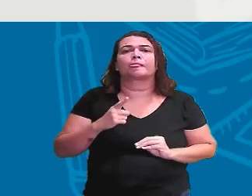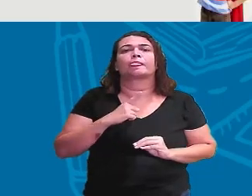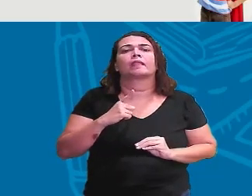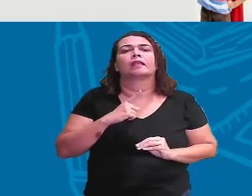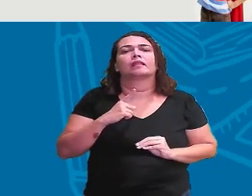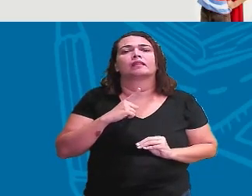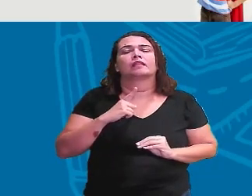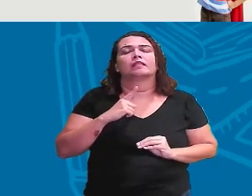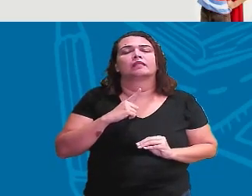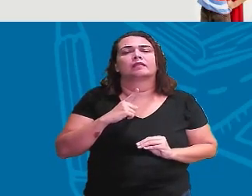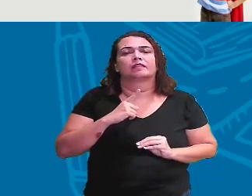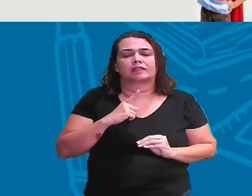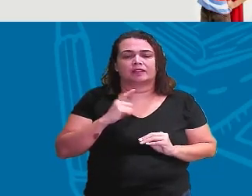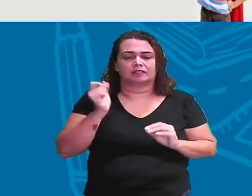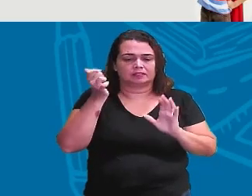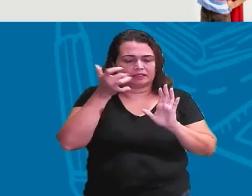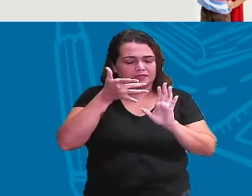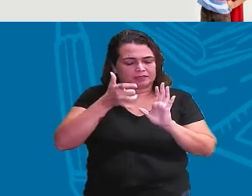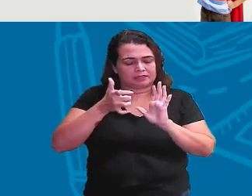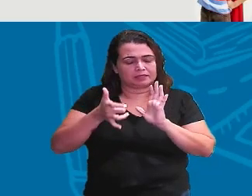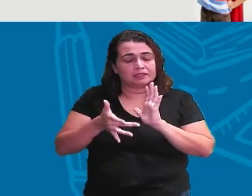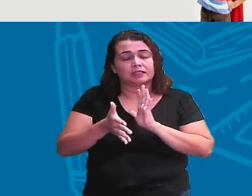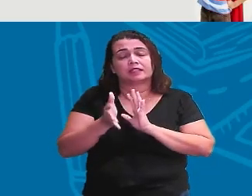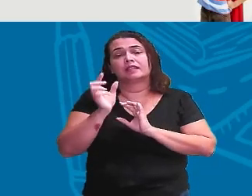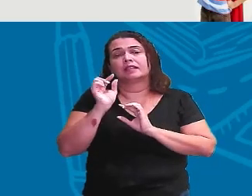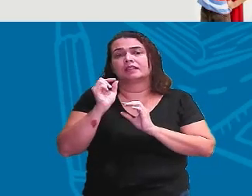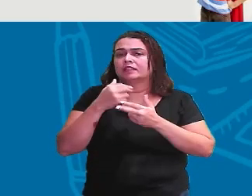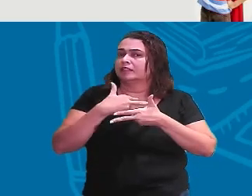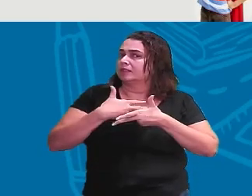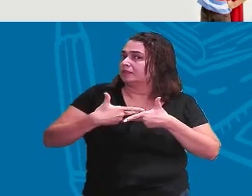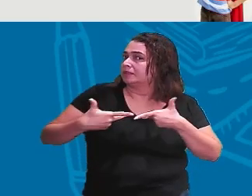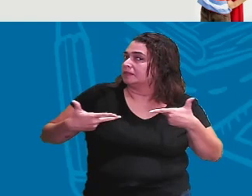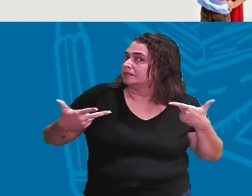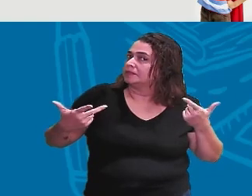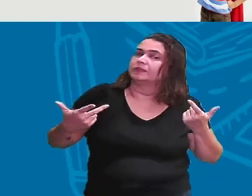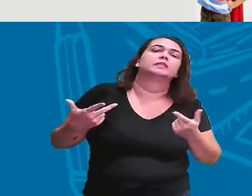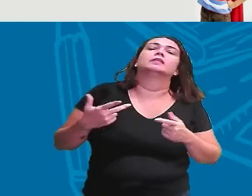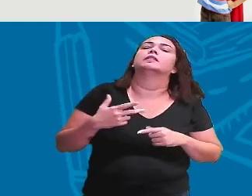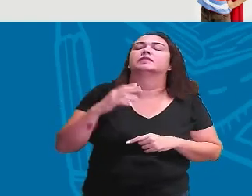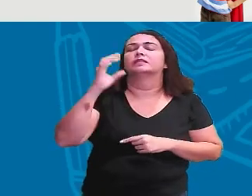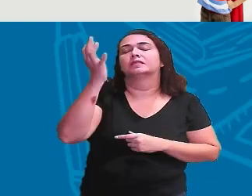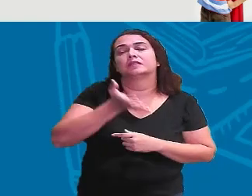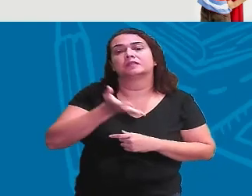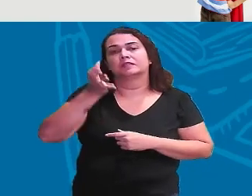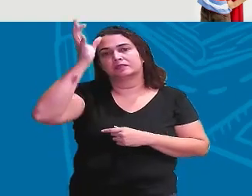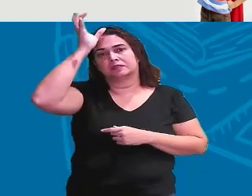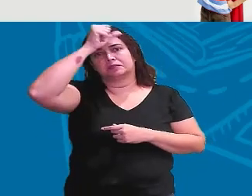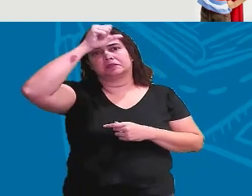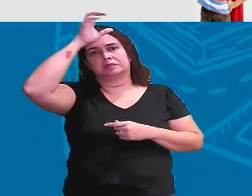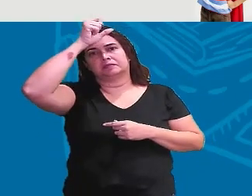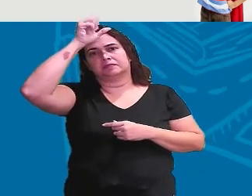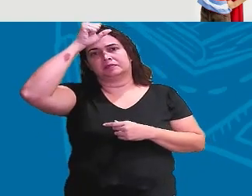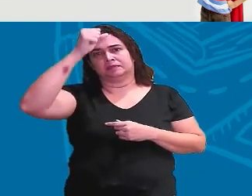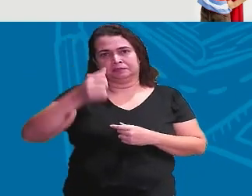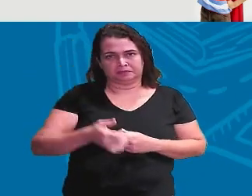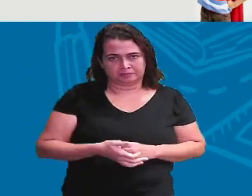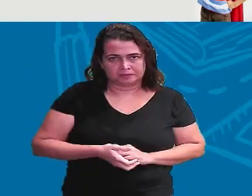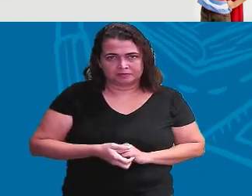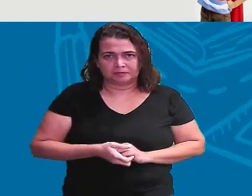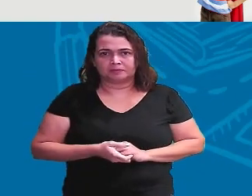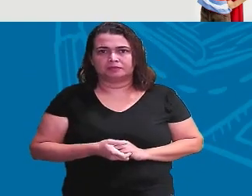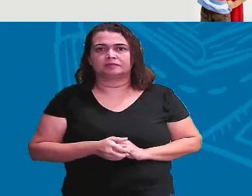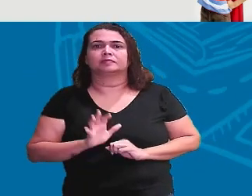uma série de estruturas e a gente então vai aprender sobre todas essas estruturas, tá ok? Então,